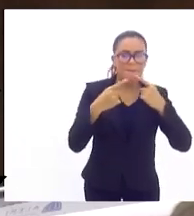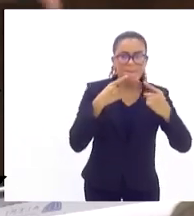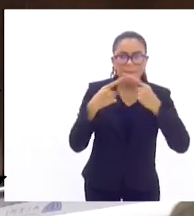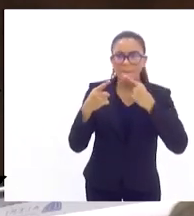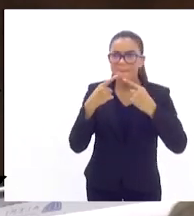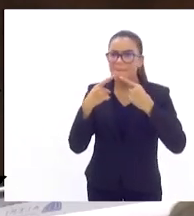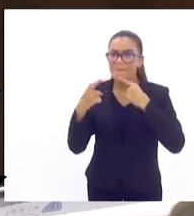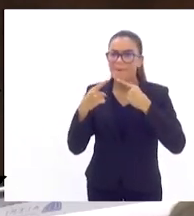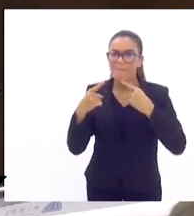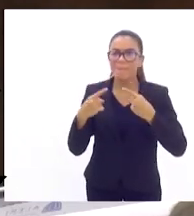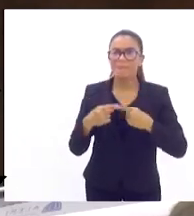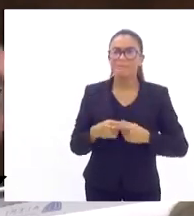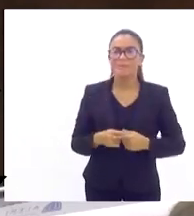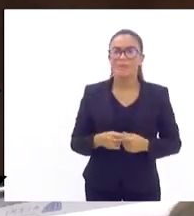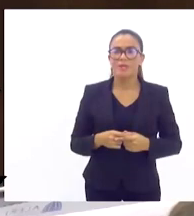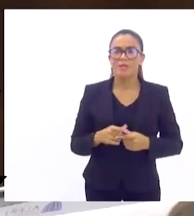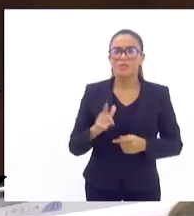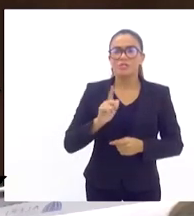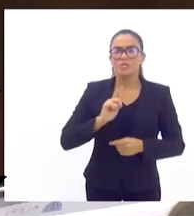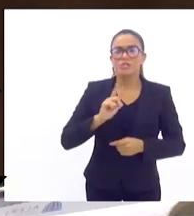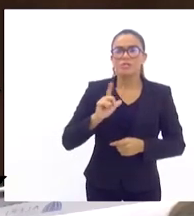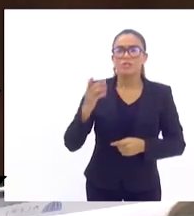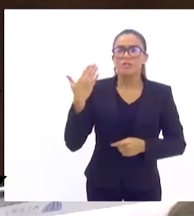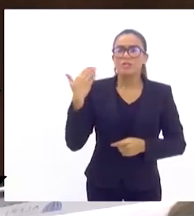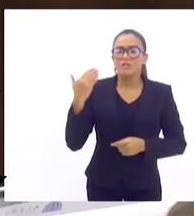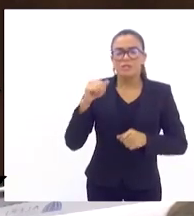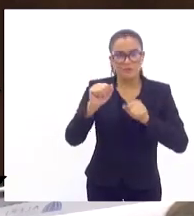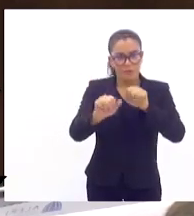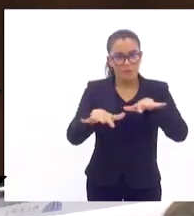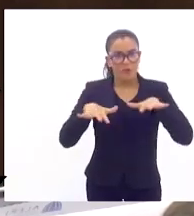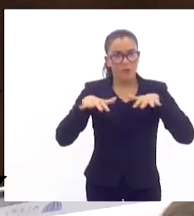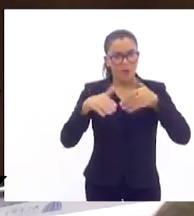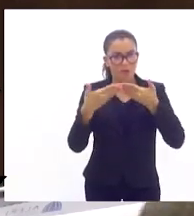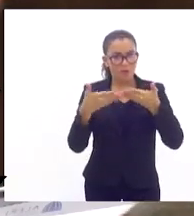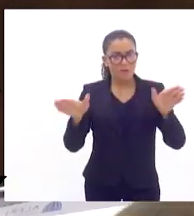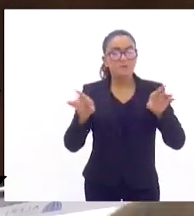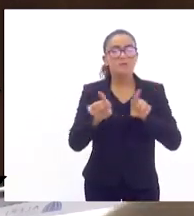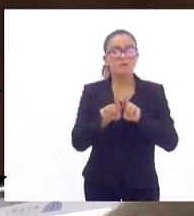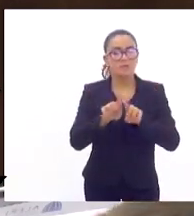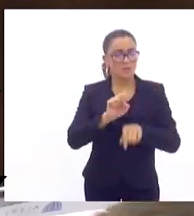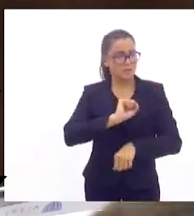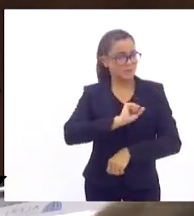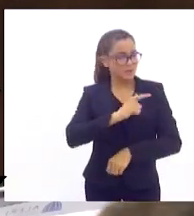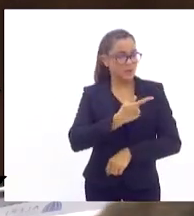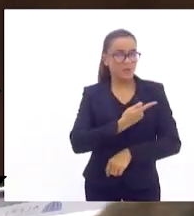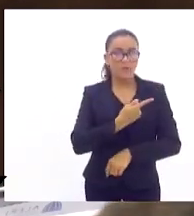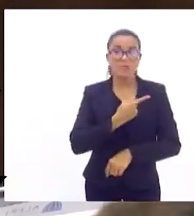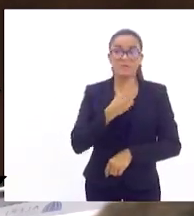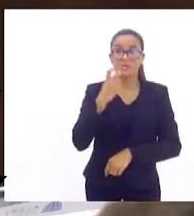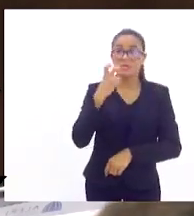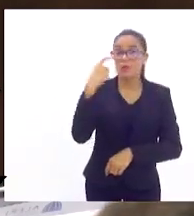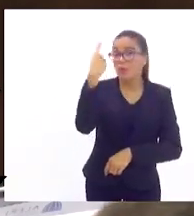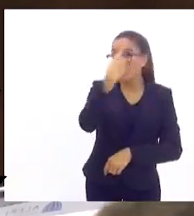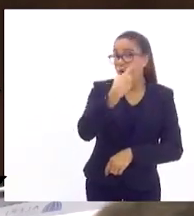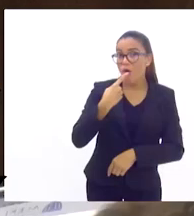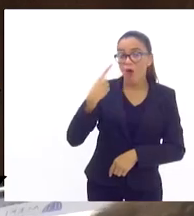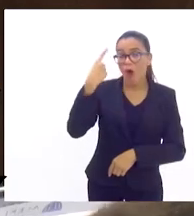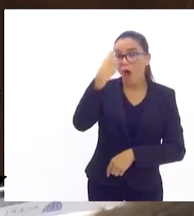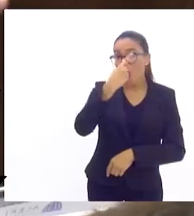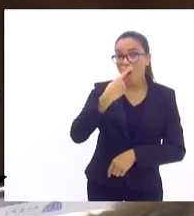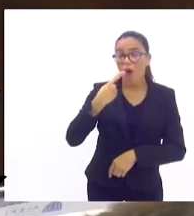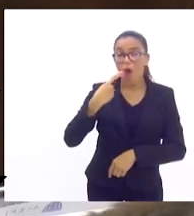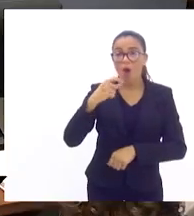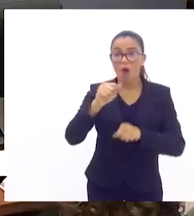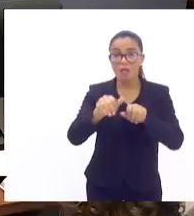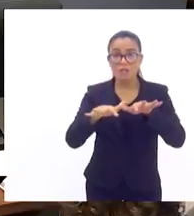Tivemos uma audiência pública, né? Lá também, durante 5 horas e meia. E agora estamos